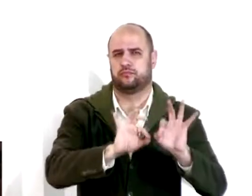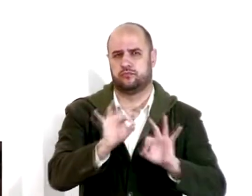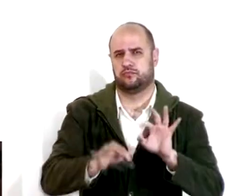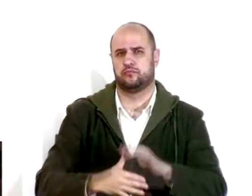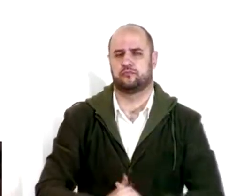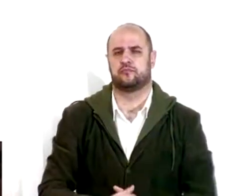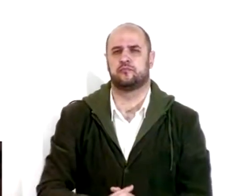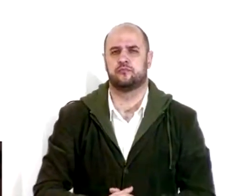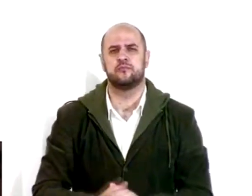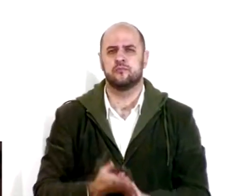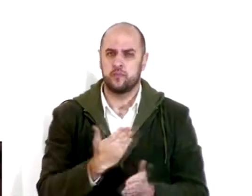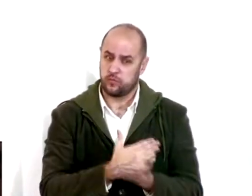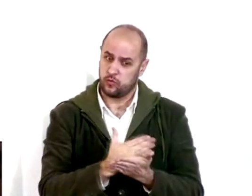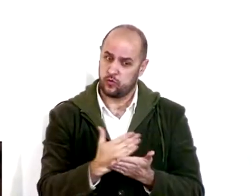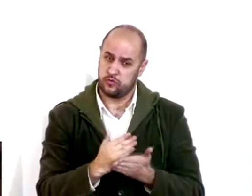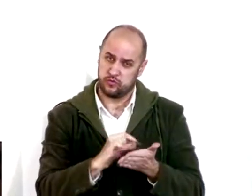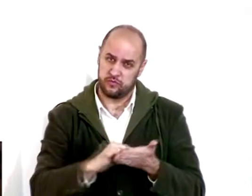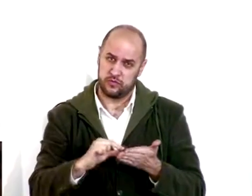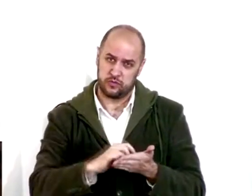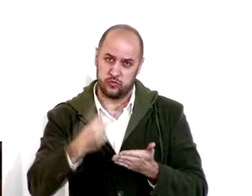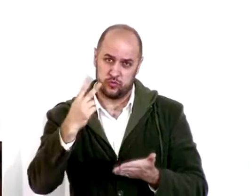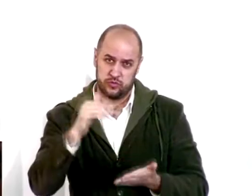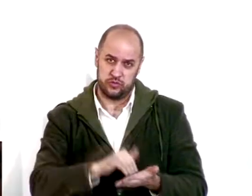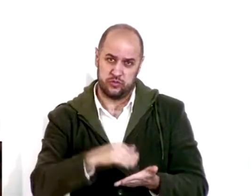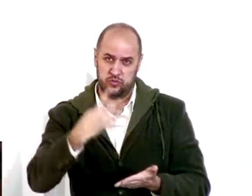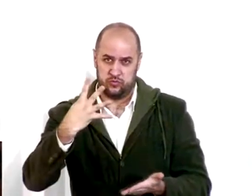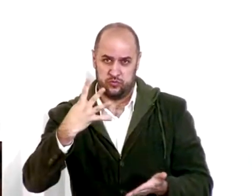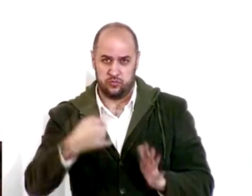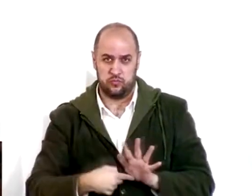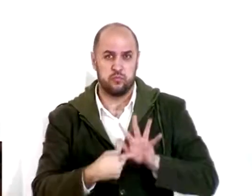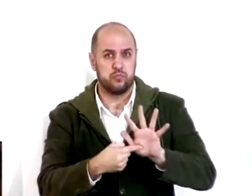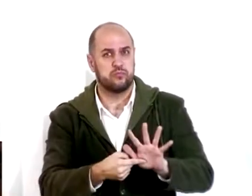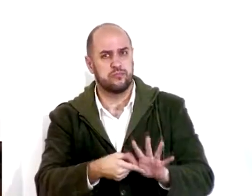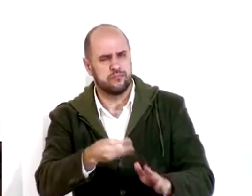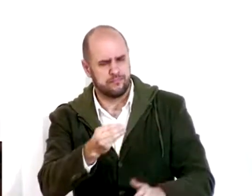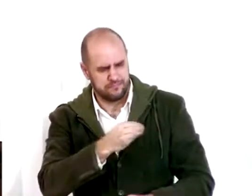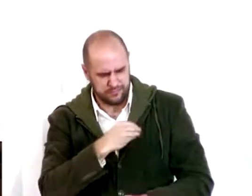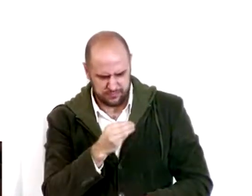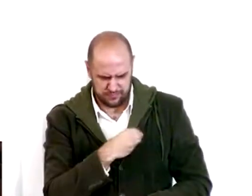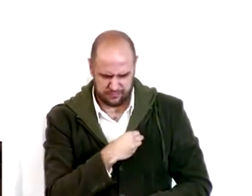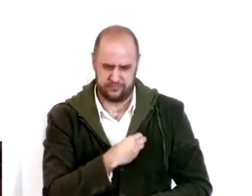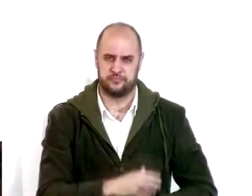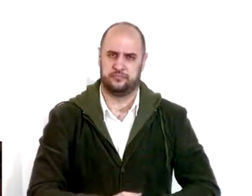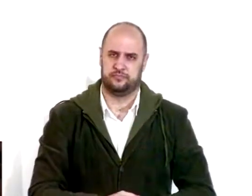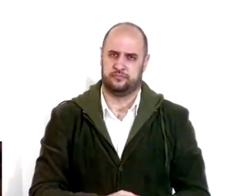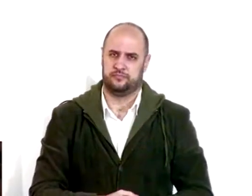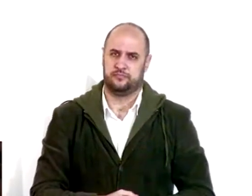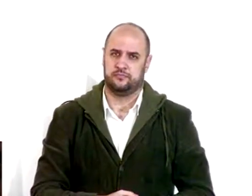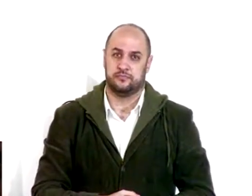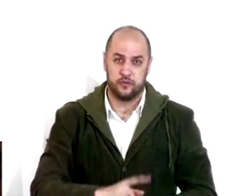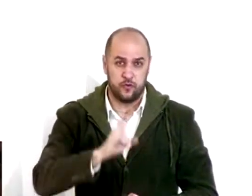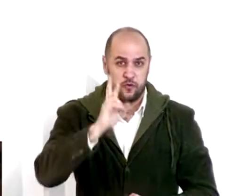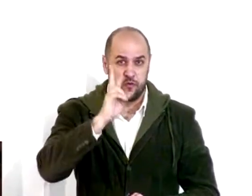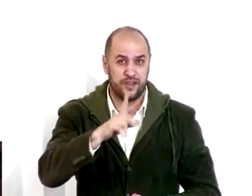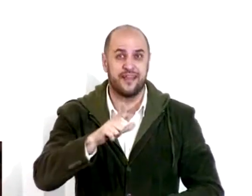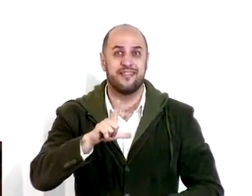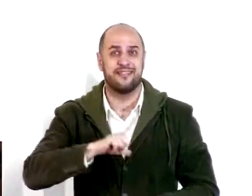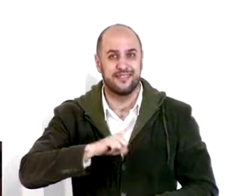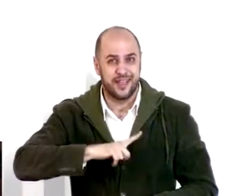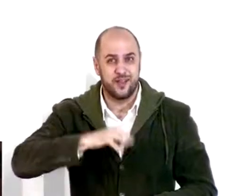Inicialmente, os versos de 2 a 4 nos mostram o pecado dos juízes. Existe então uma